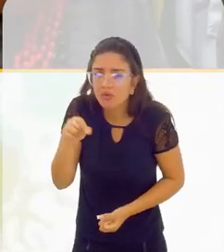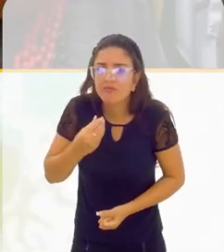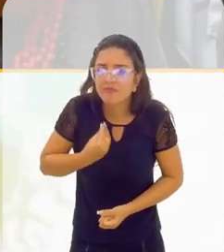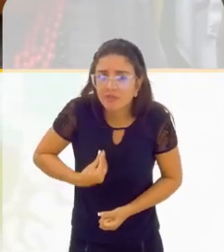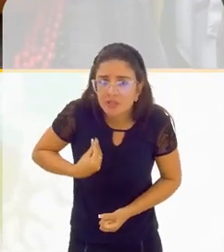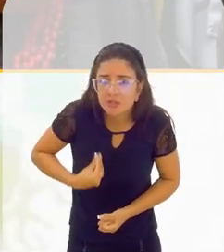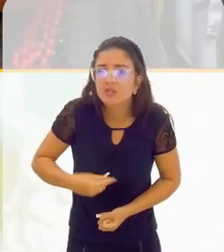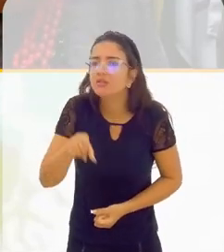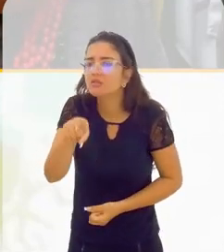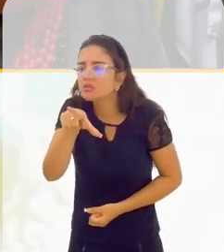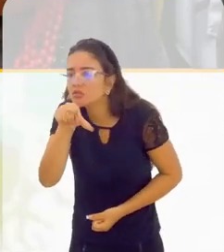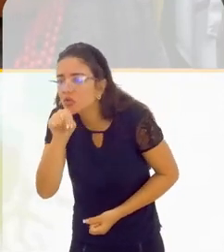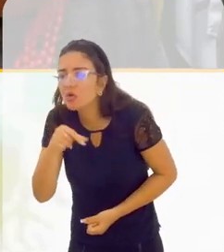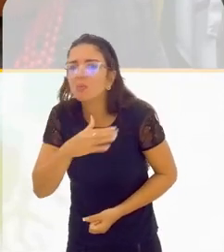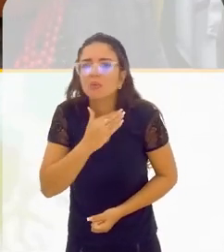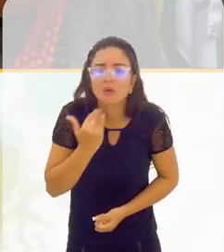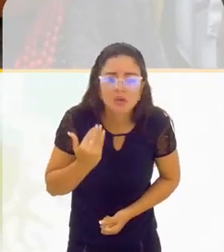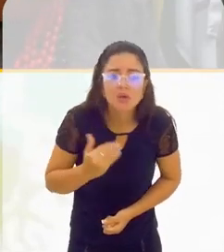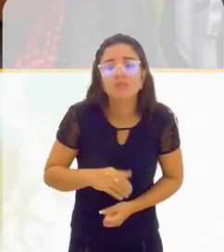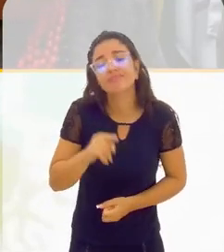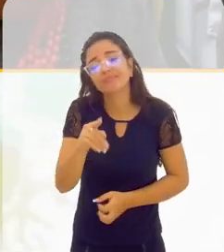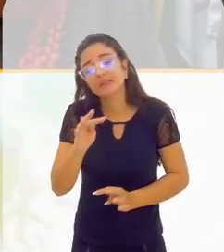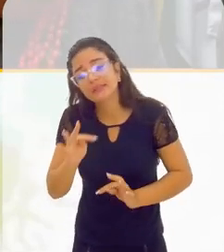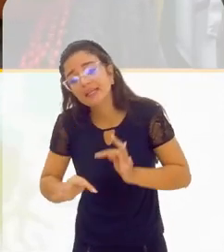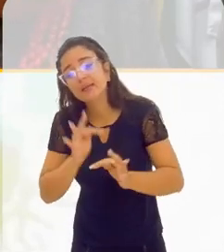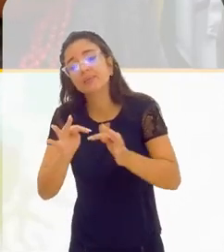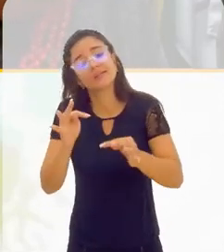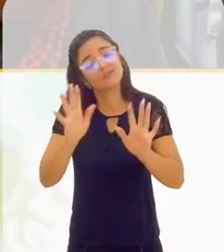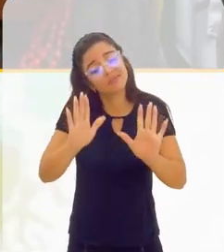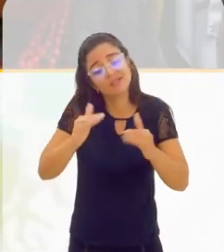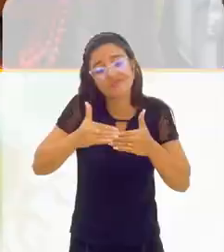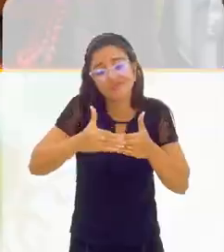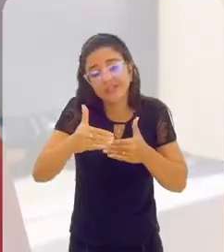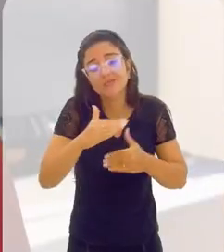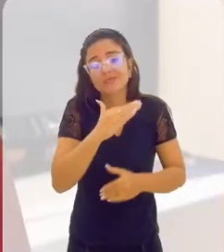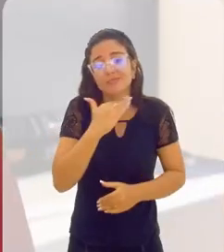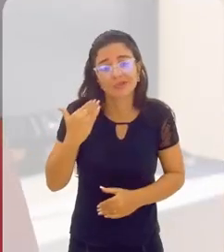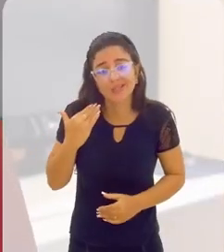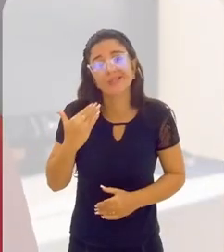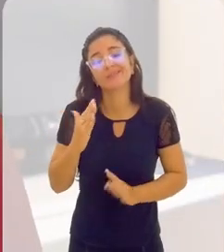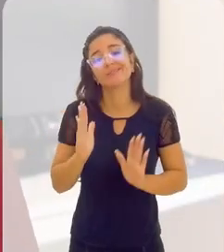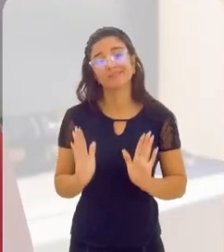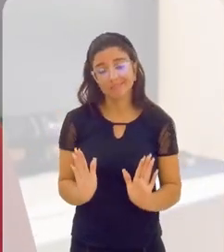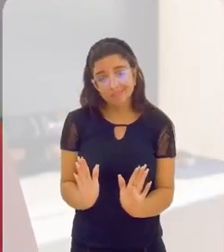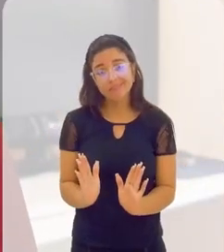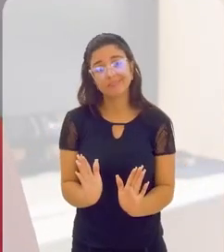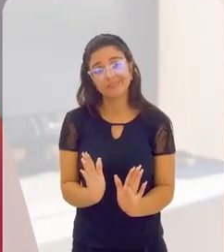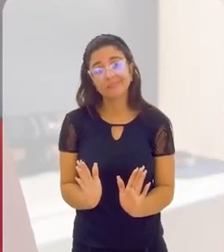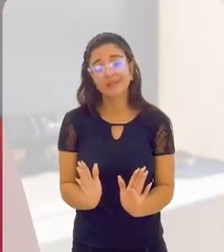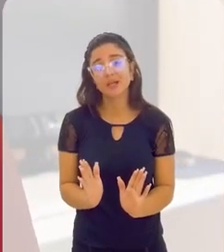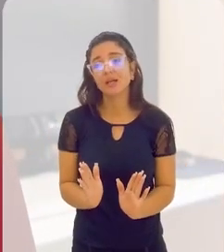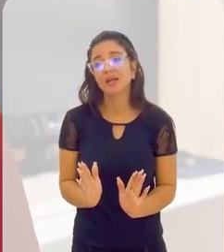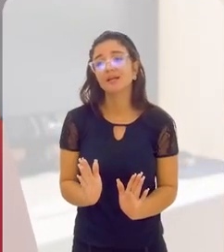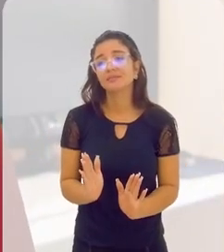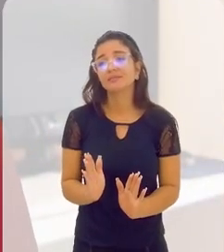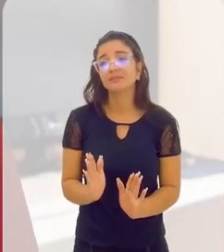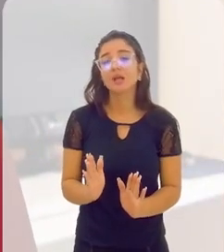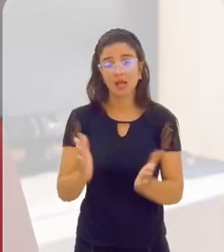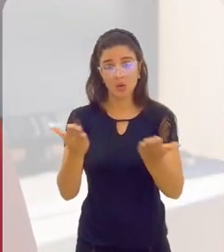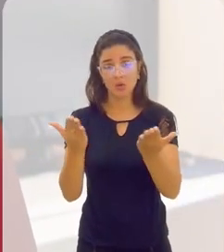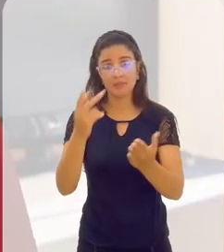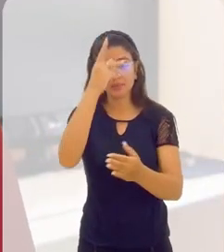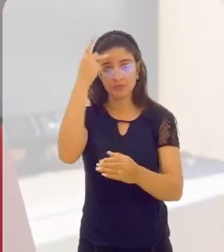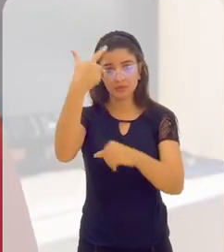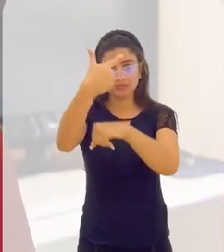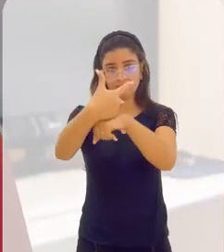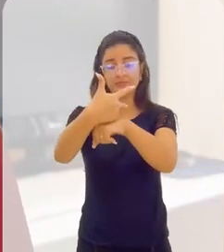aceitar um tratamento paliativo como algo que que é paliativo mas que vai e aí a gente explicando